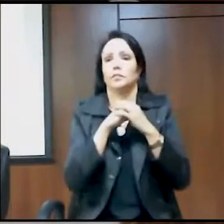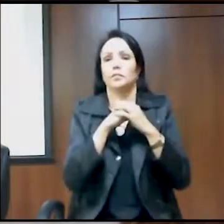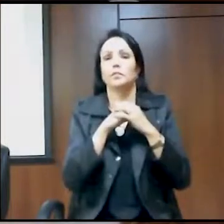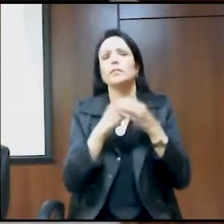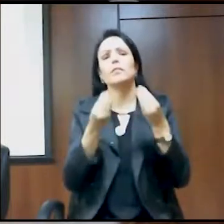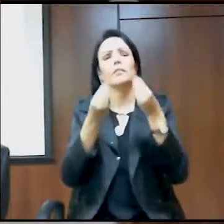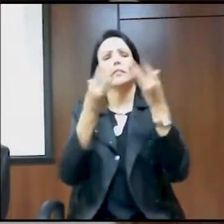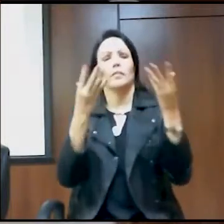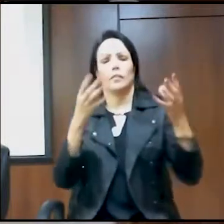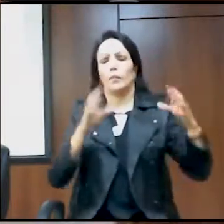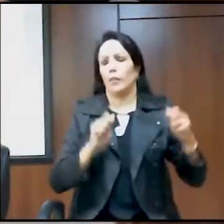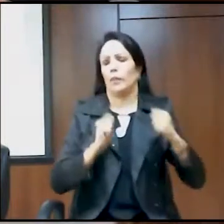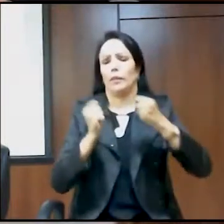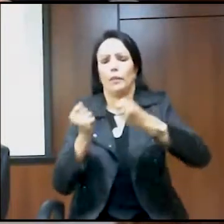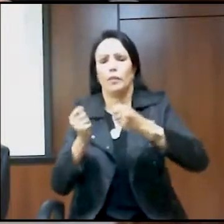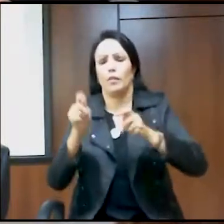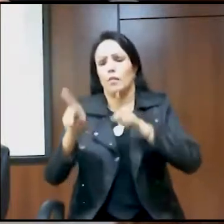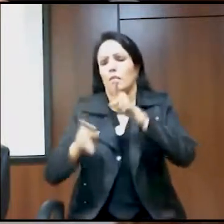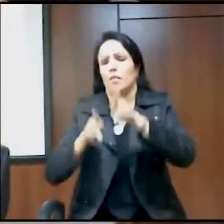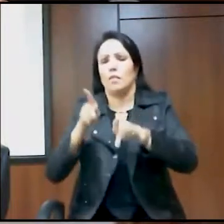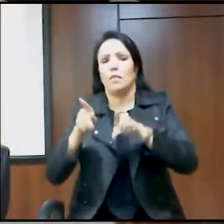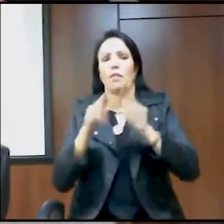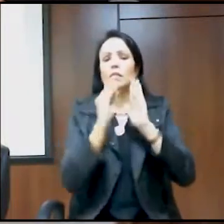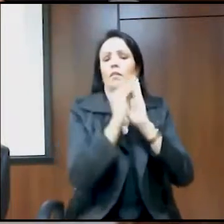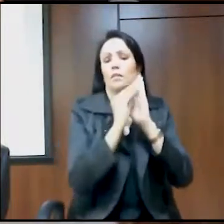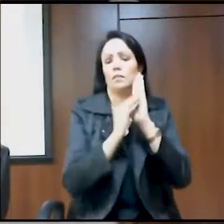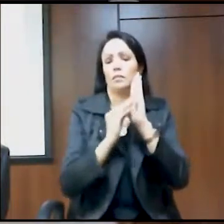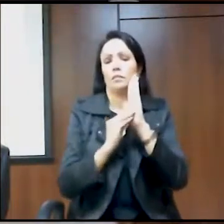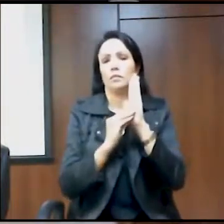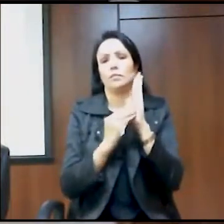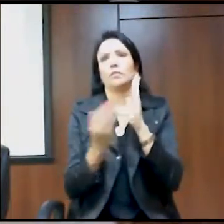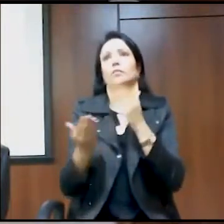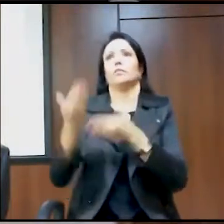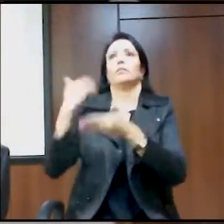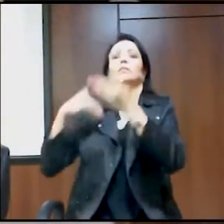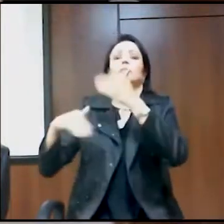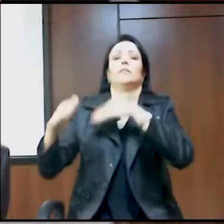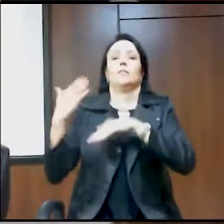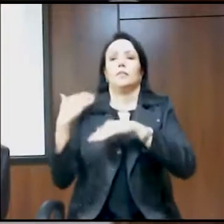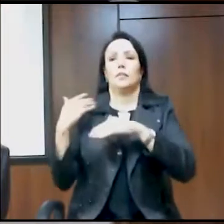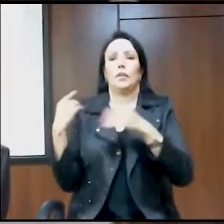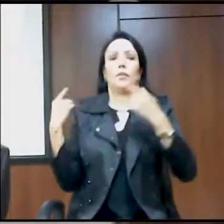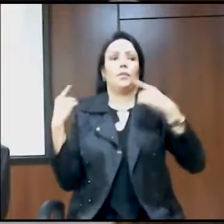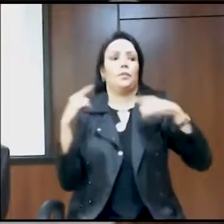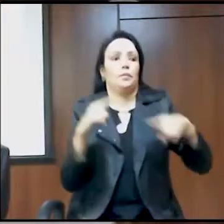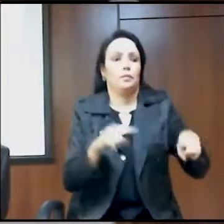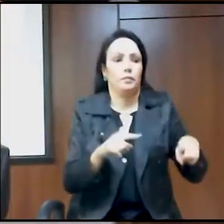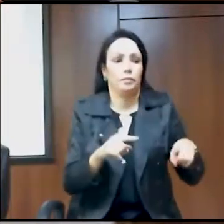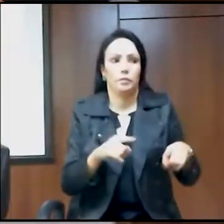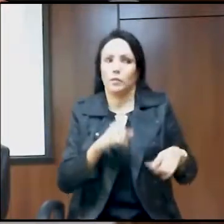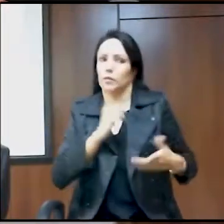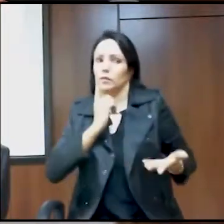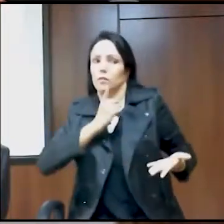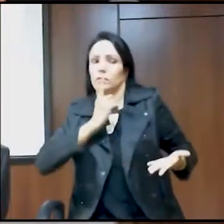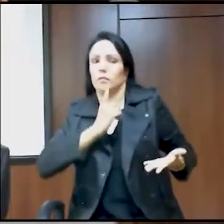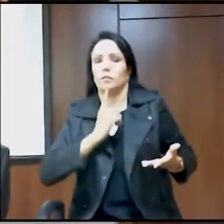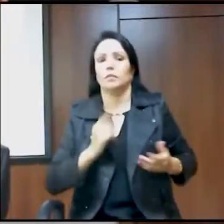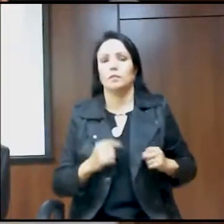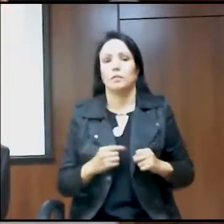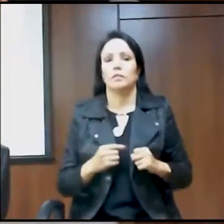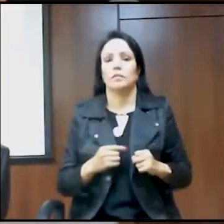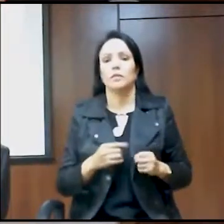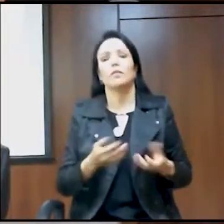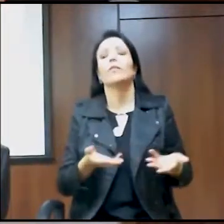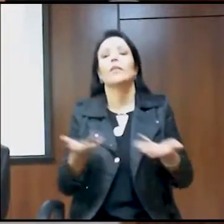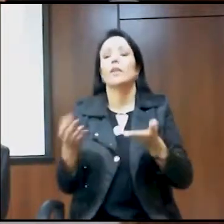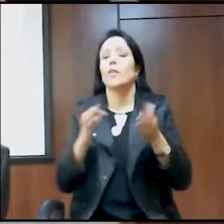movimento popular, numa agenda tão, né, vamos dizer assim, regressiva dessa, tão de ameaça, né, às nossas agendas, às nossas pautas, vem